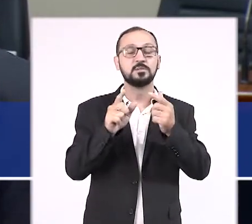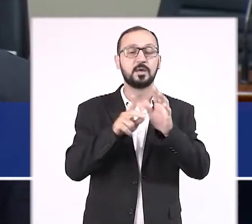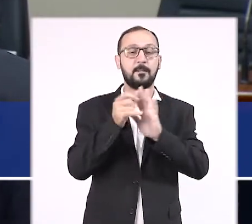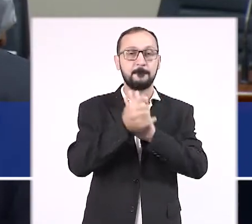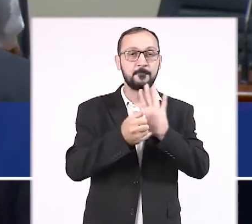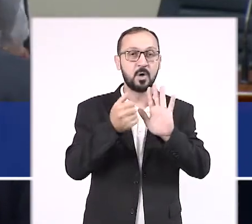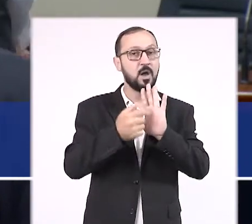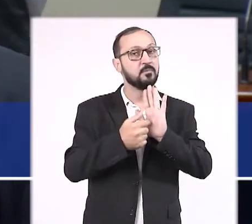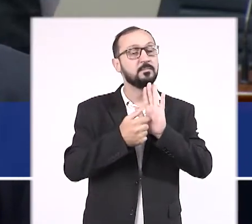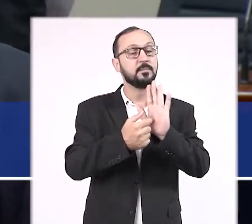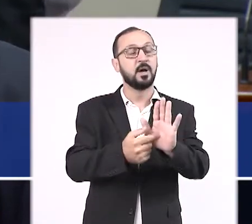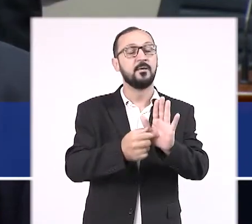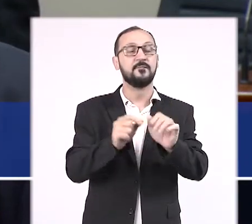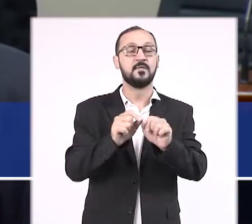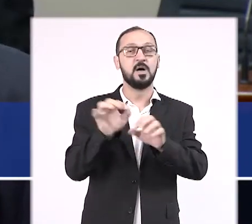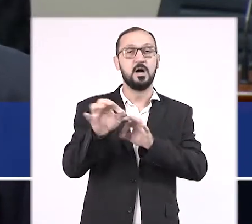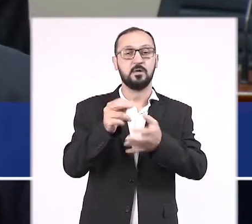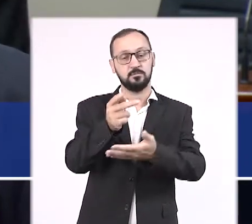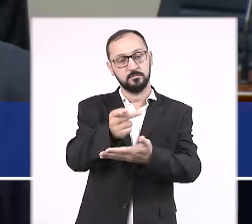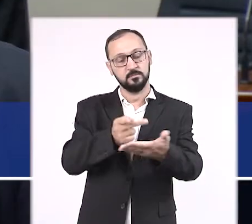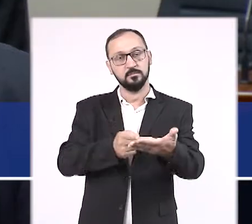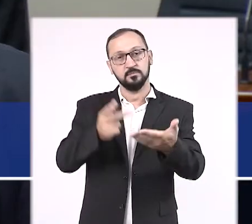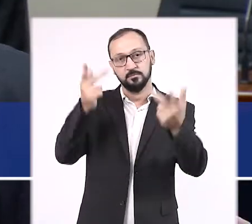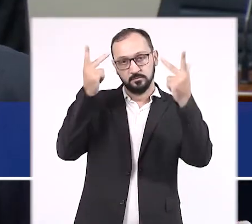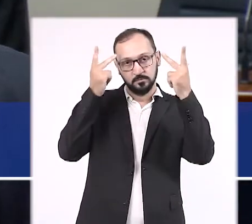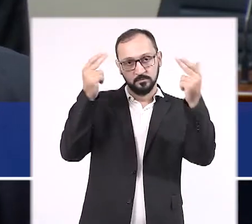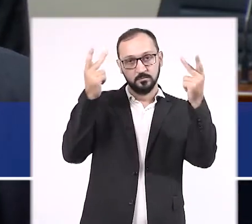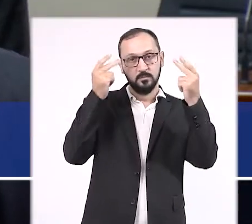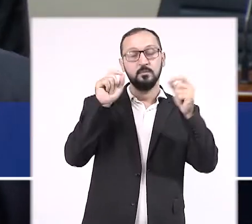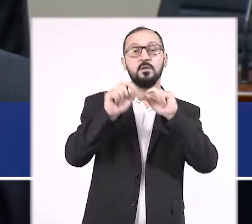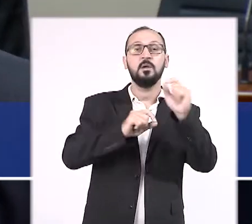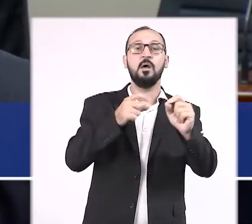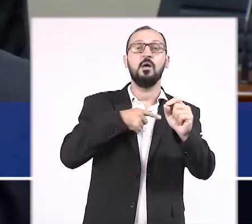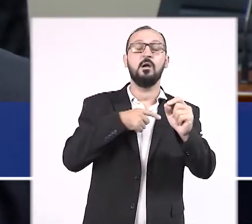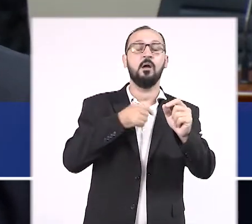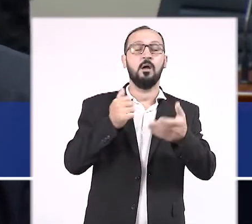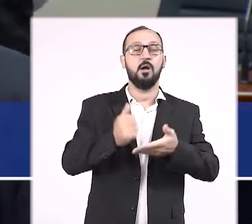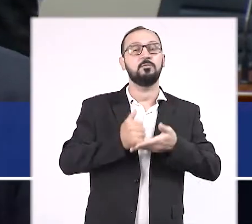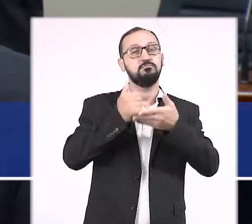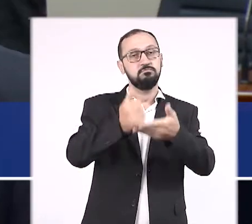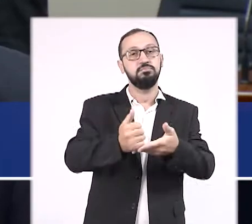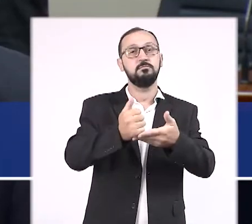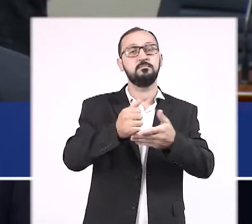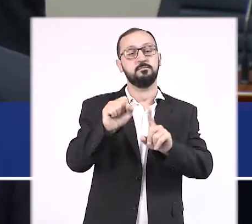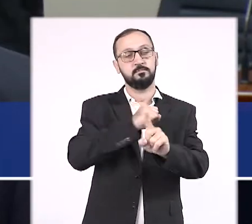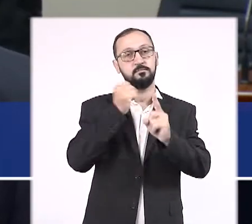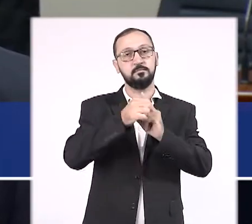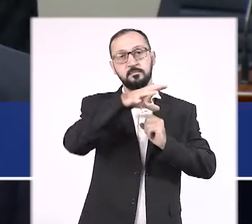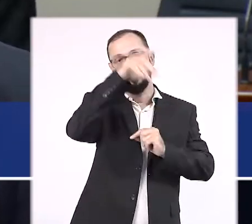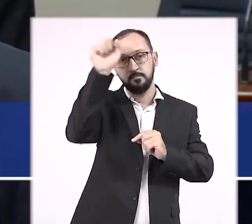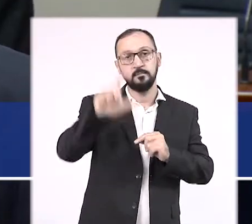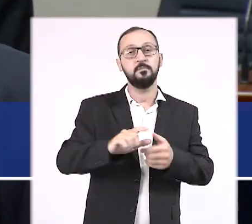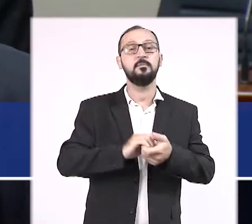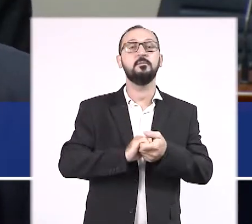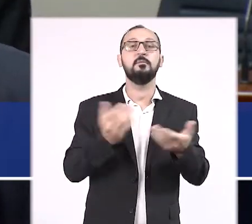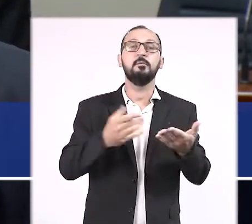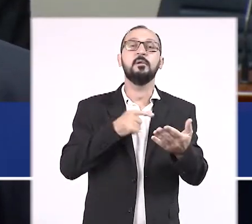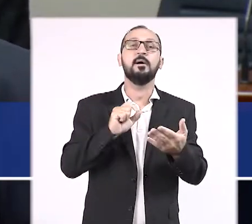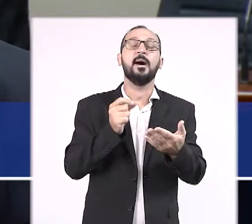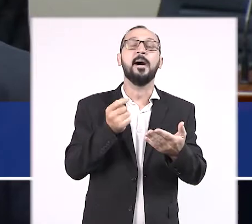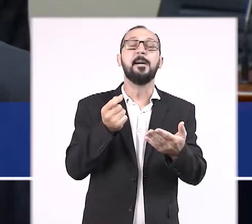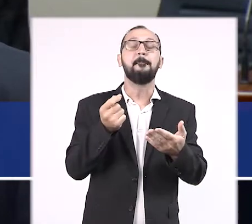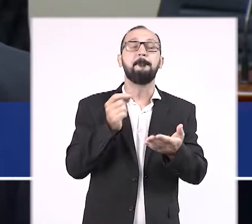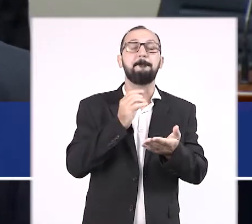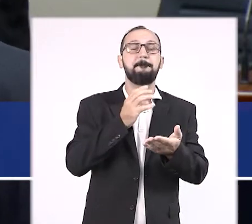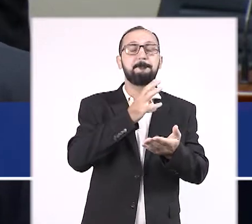possa apresentar realmente um parecer com tranquilidade e aquilo que melhor atende a sociedade sul-mato-grossense. Hoje o Mato Grosso do Sul